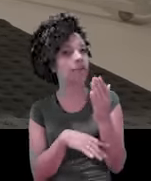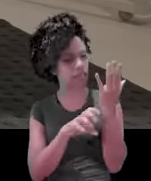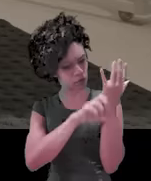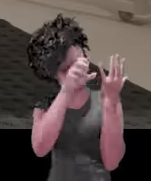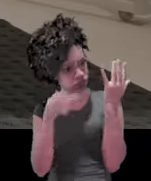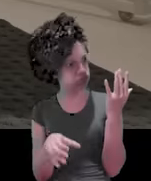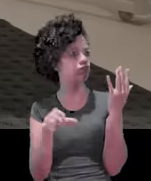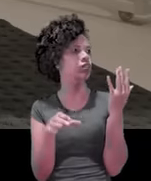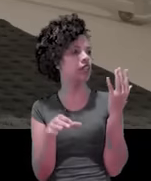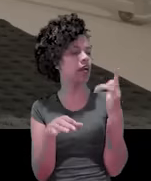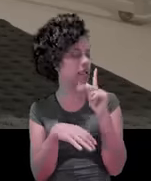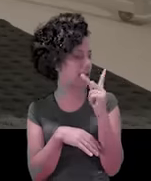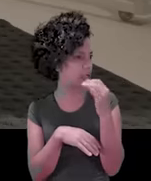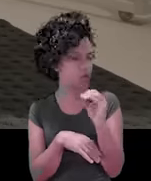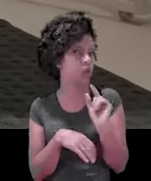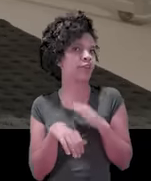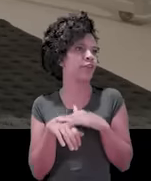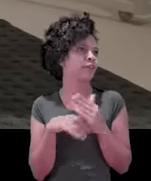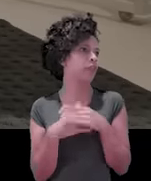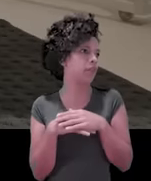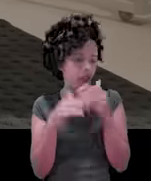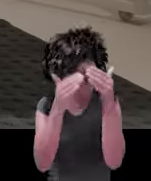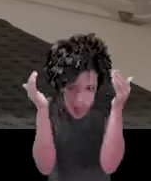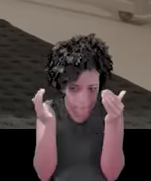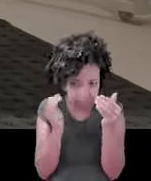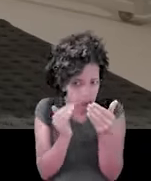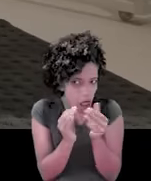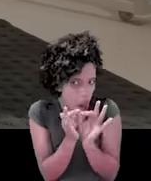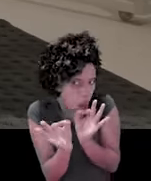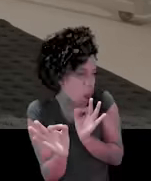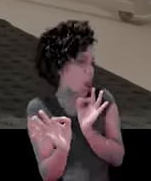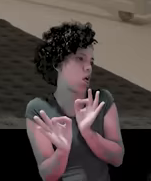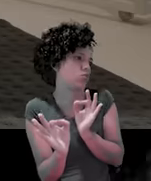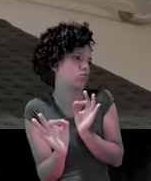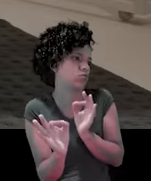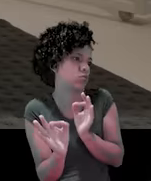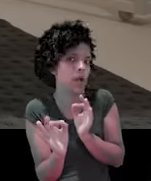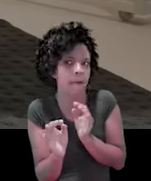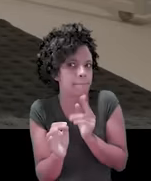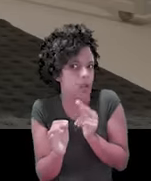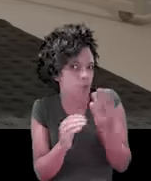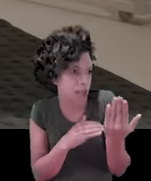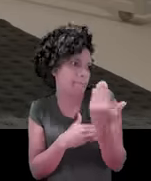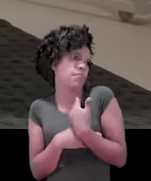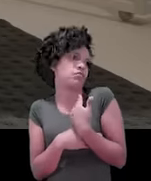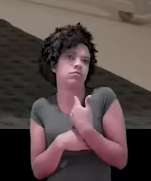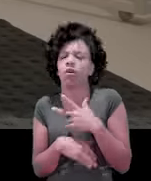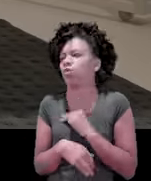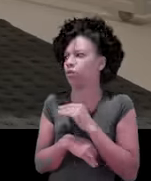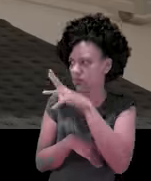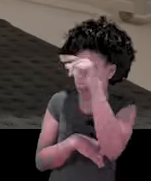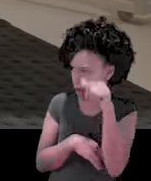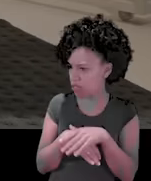dessas dessas árvores e o o quê que eu fazia o que eu falei abrir um pouco longe delas Então você colocar em mim né nem o